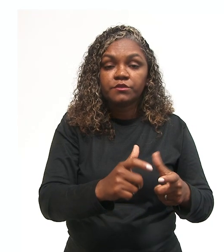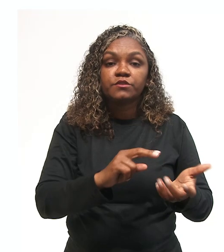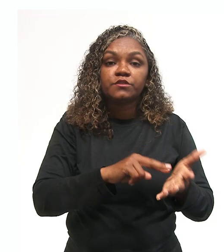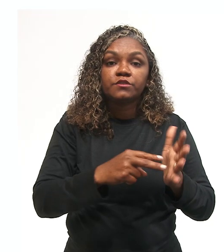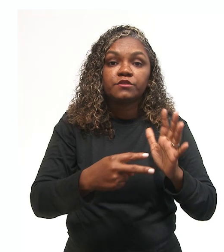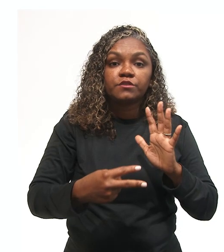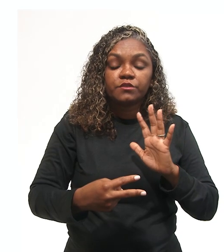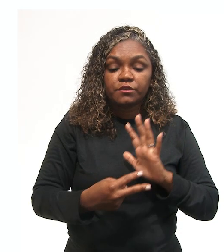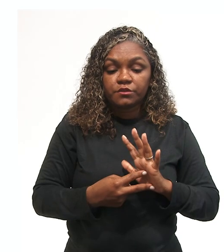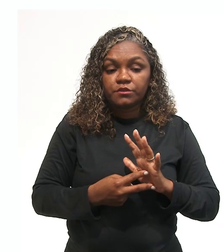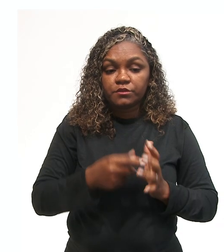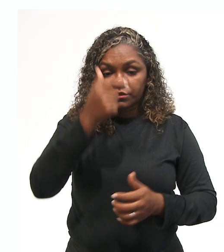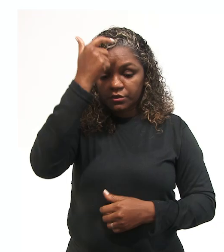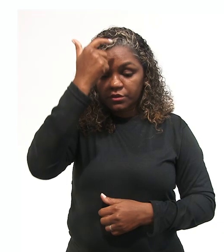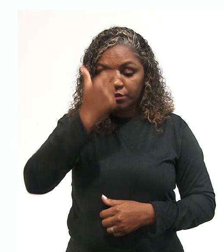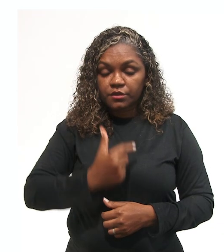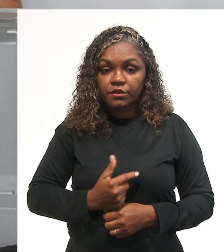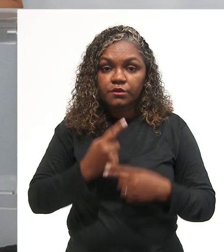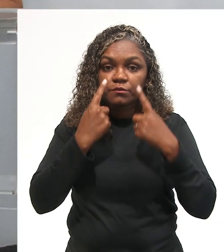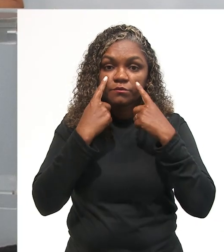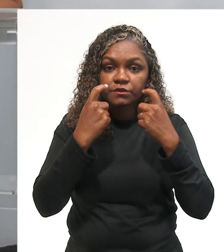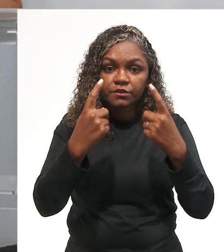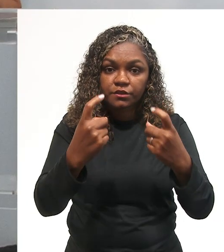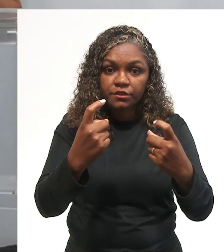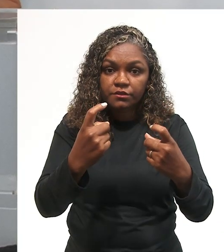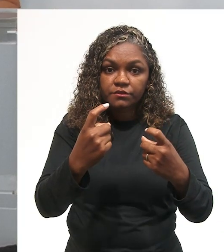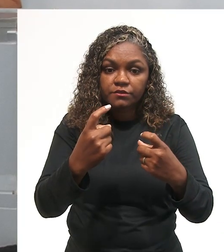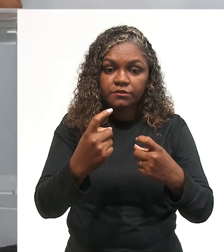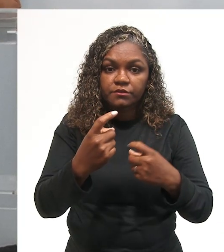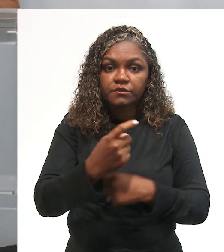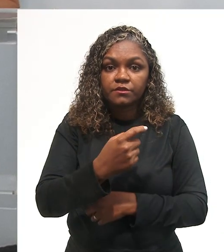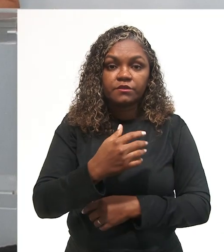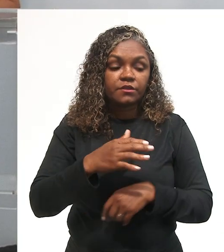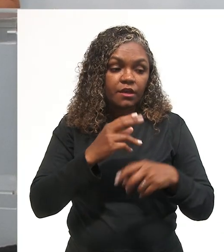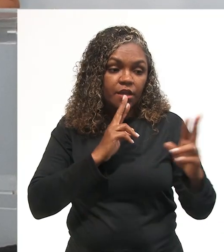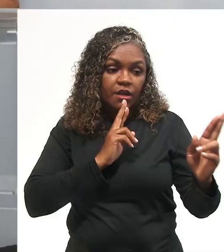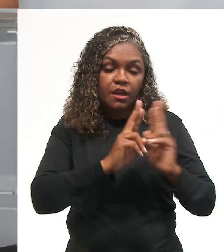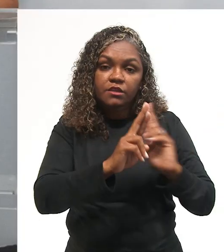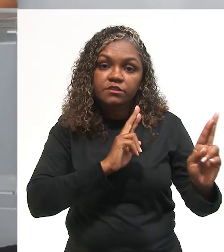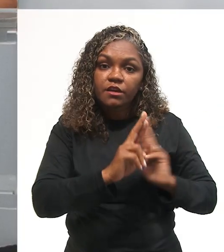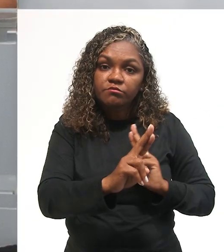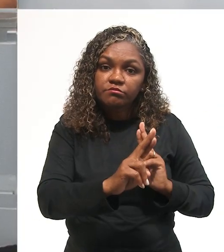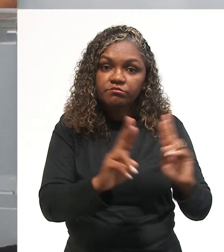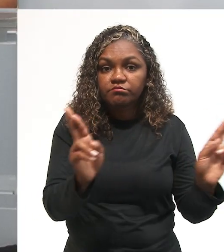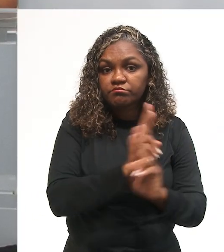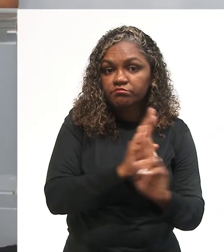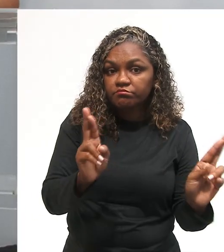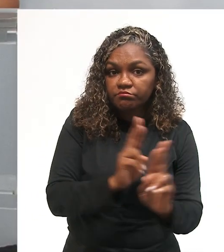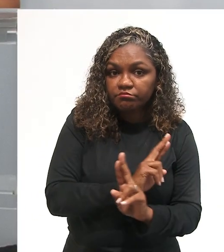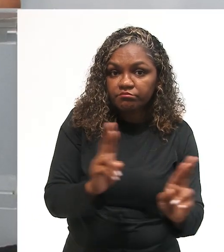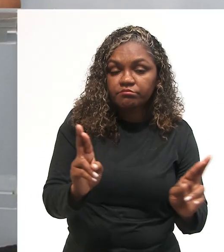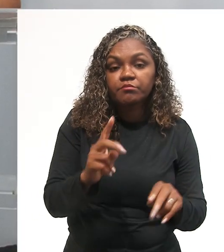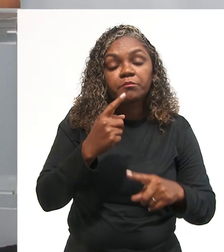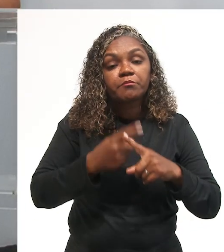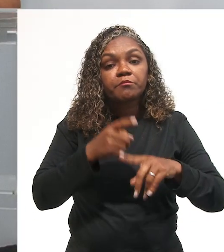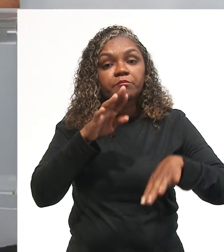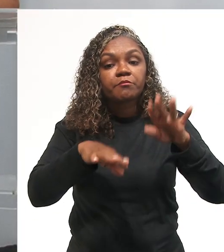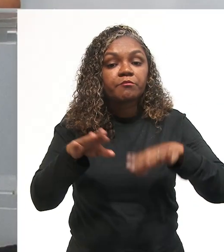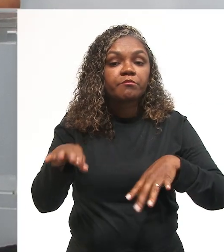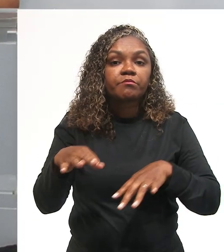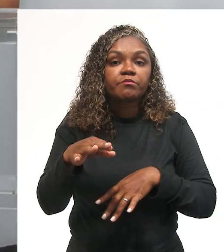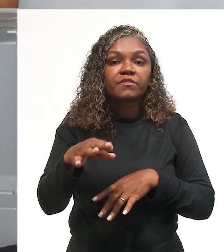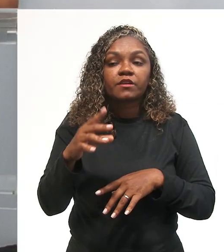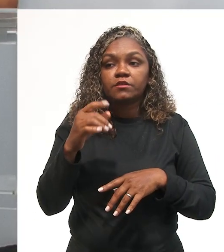próximo ao pesquisador, né? Um tema onde o pesquisador tenha alguma relação com ele, porque se torna